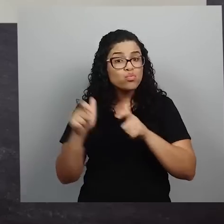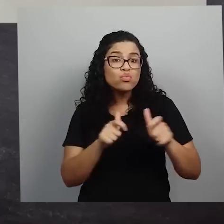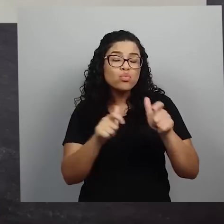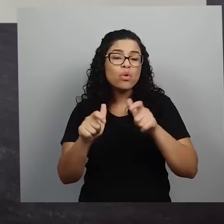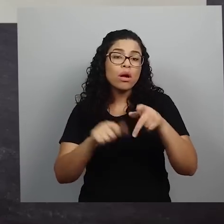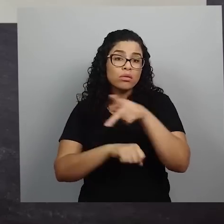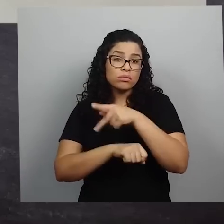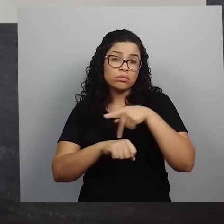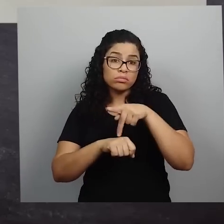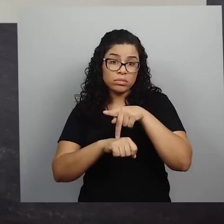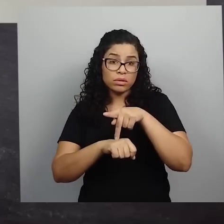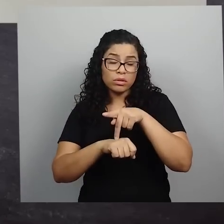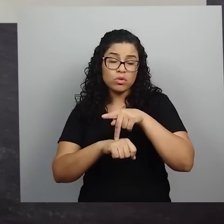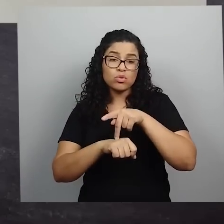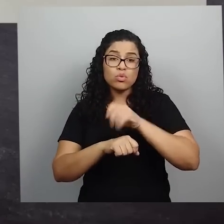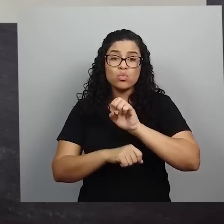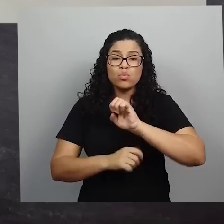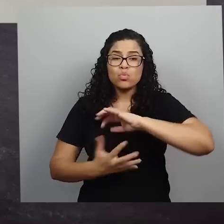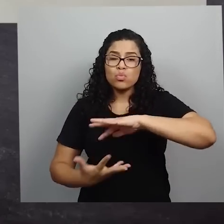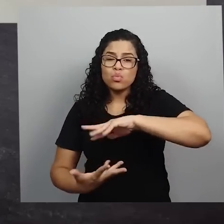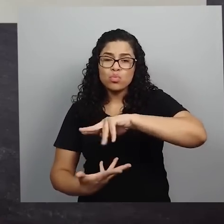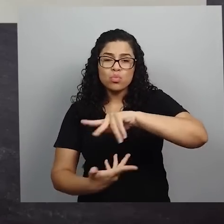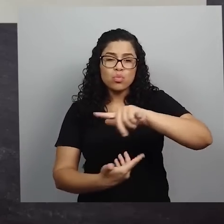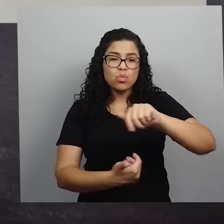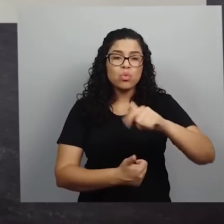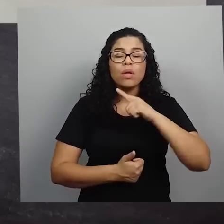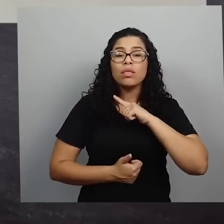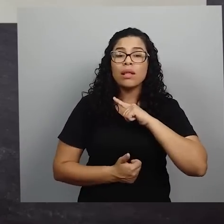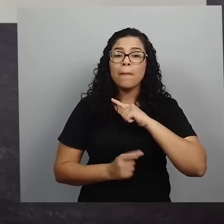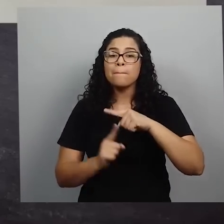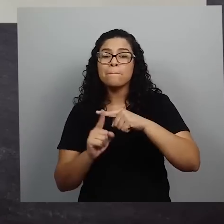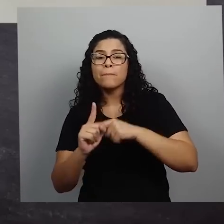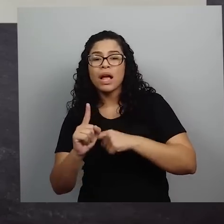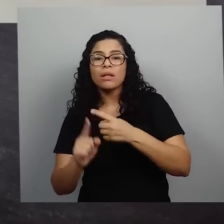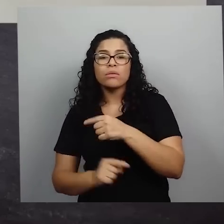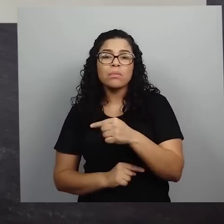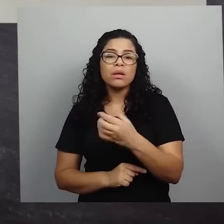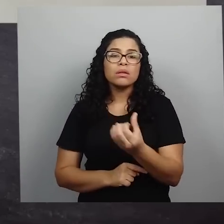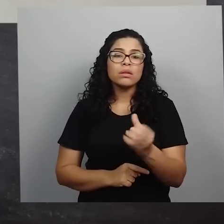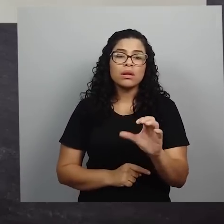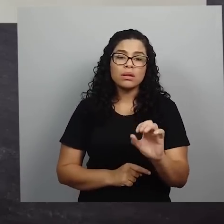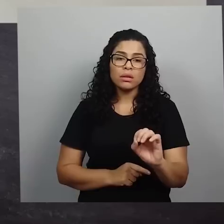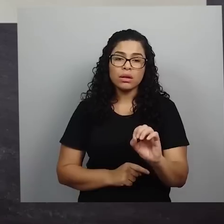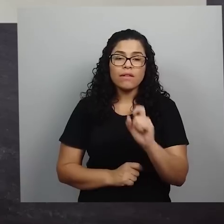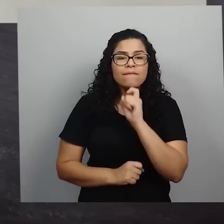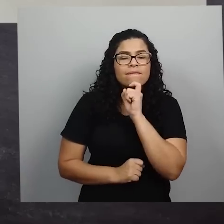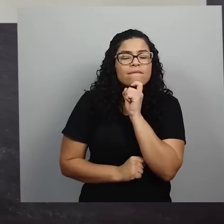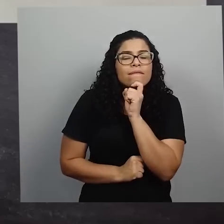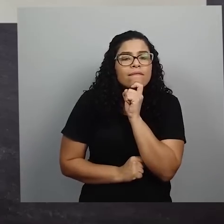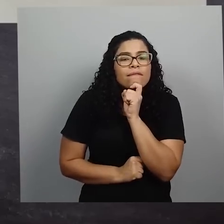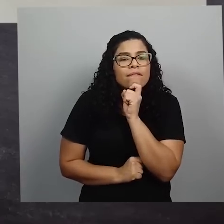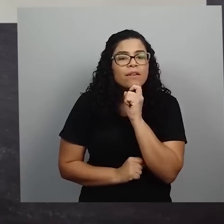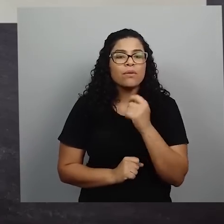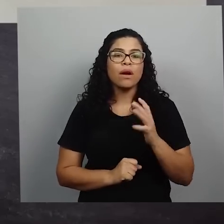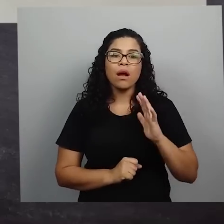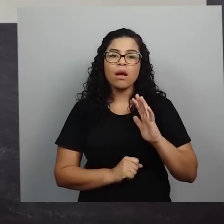graus. Há países onde o clima é muito frio, eles estão bem